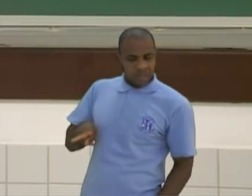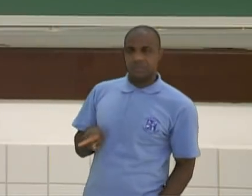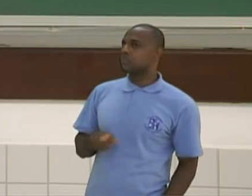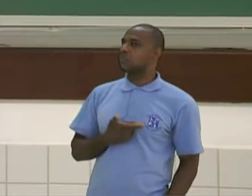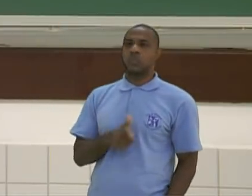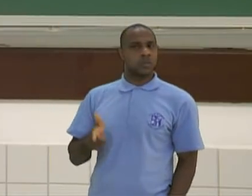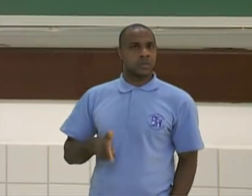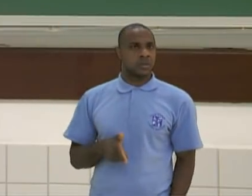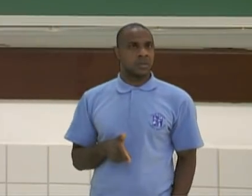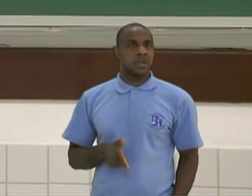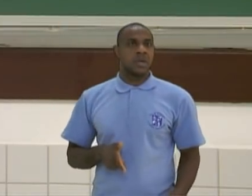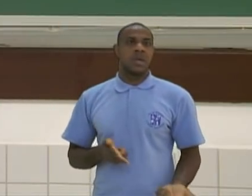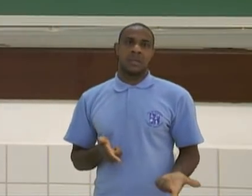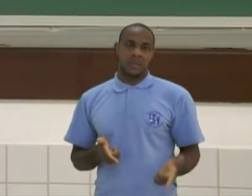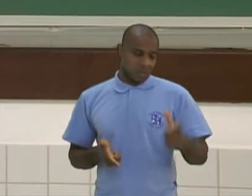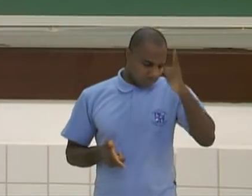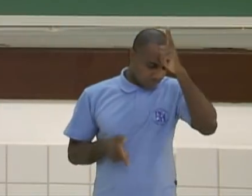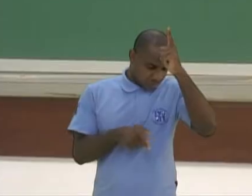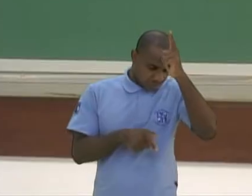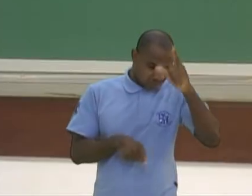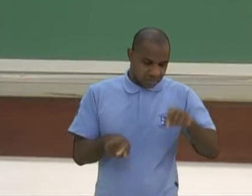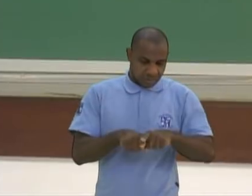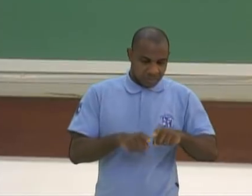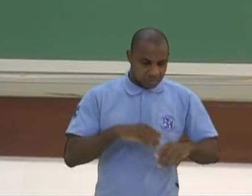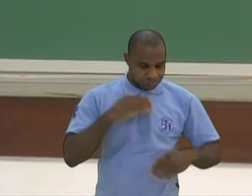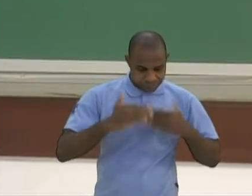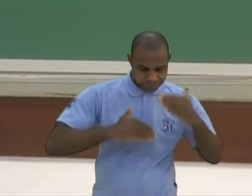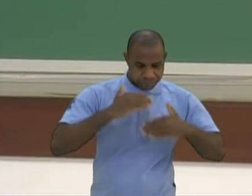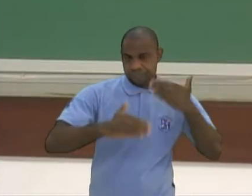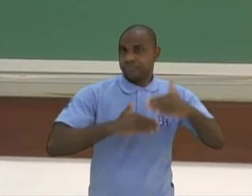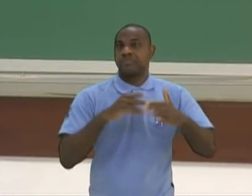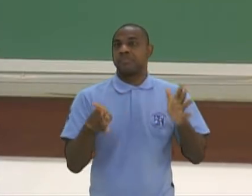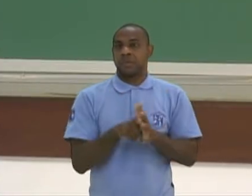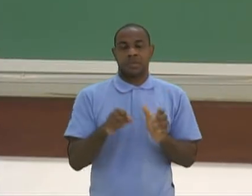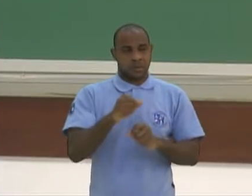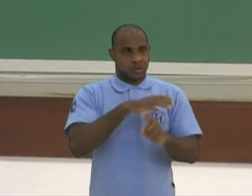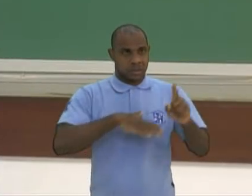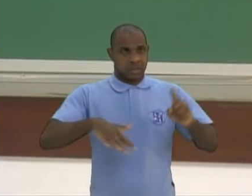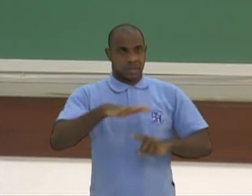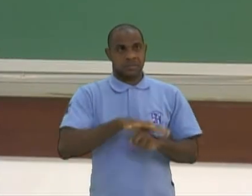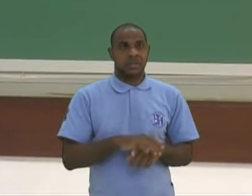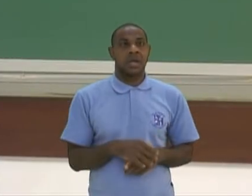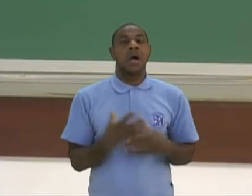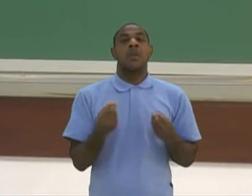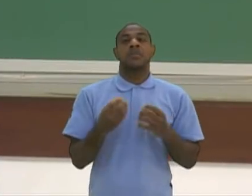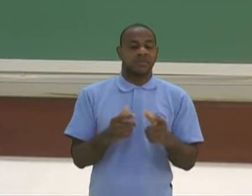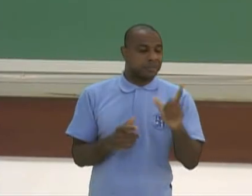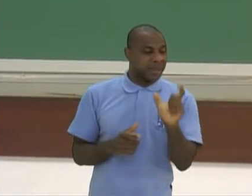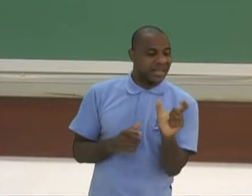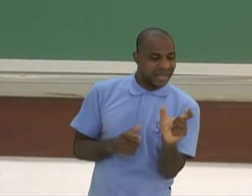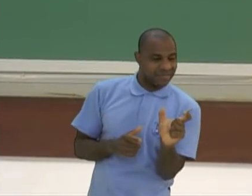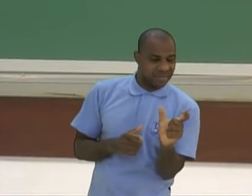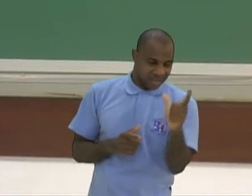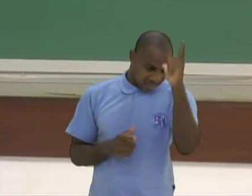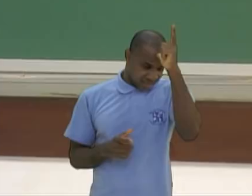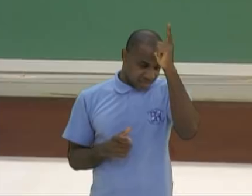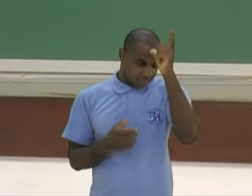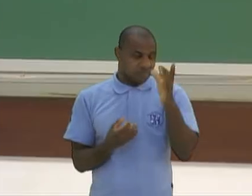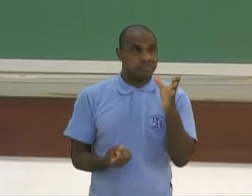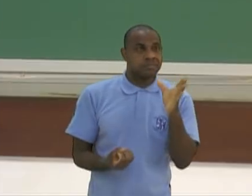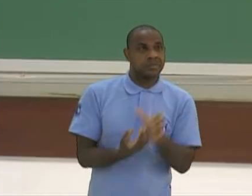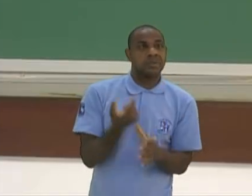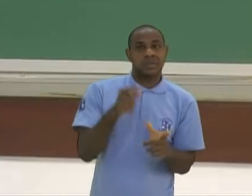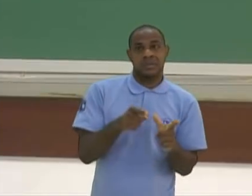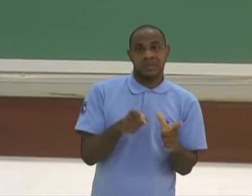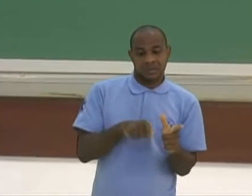assim como foram romanizados, os romanos também foram germanizados, porque muitas palavras germânicas foram, de origem germânicas,